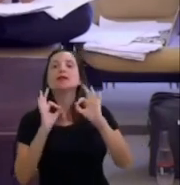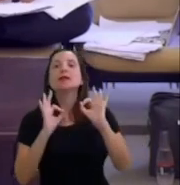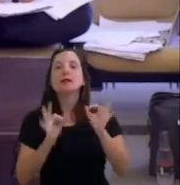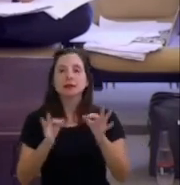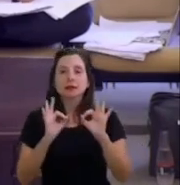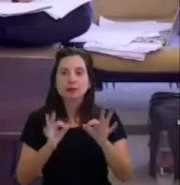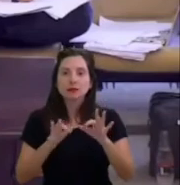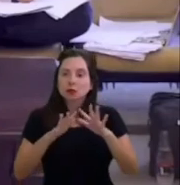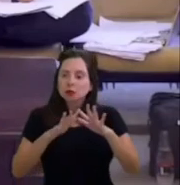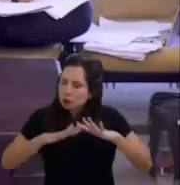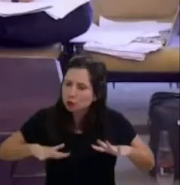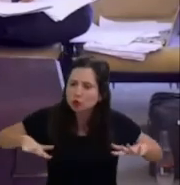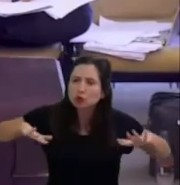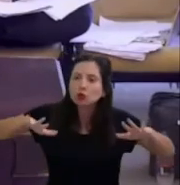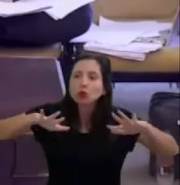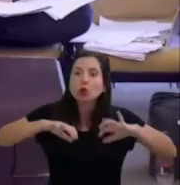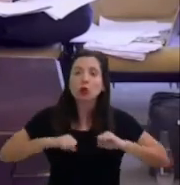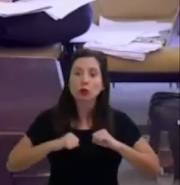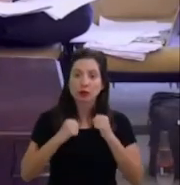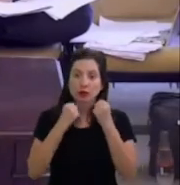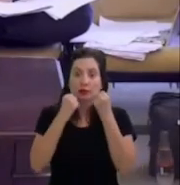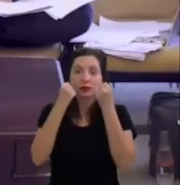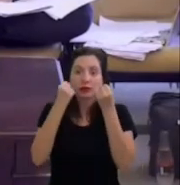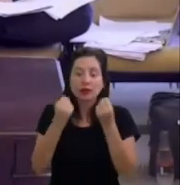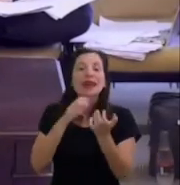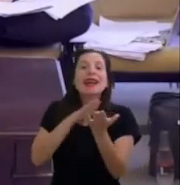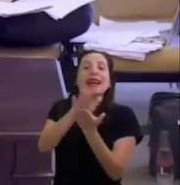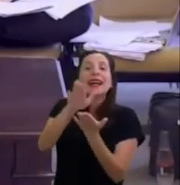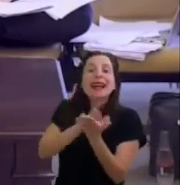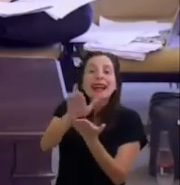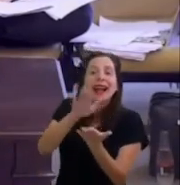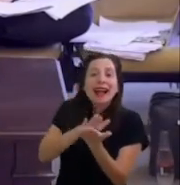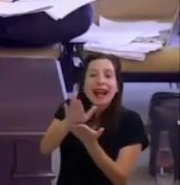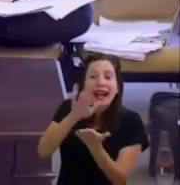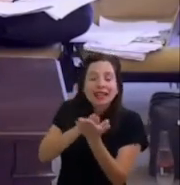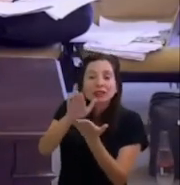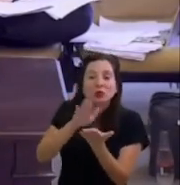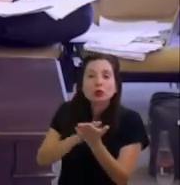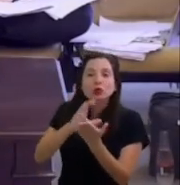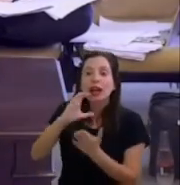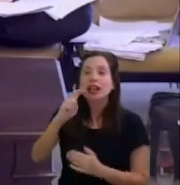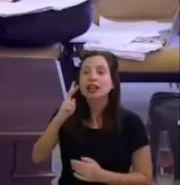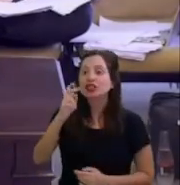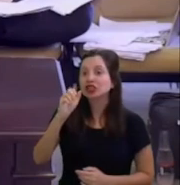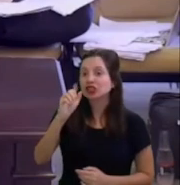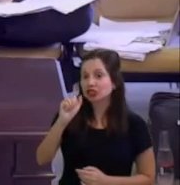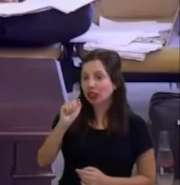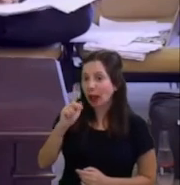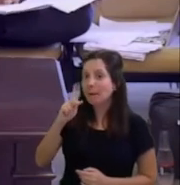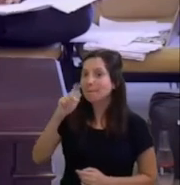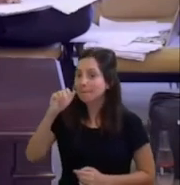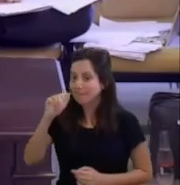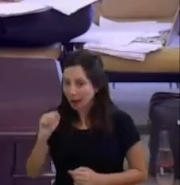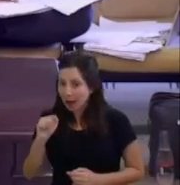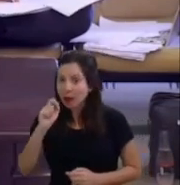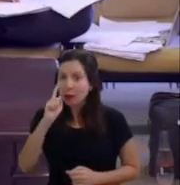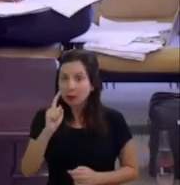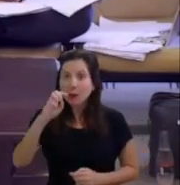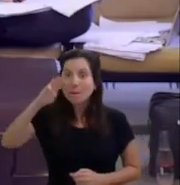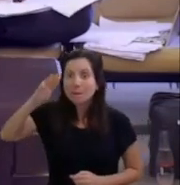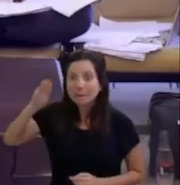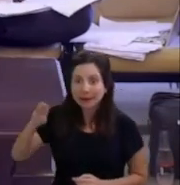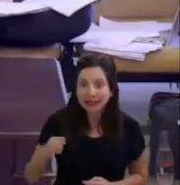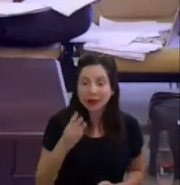esse esforço e complacência, os gastos da chapa teriam extrapolado o limite legal, ou seja, teria gasto R$